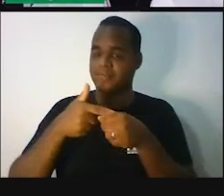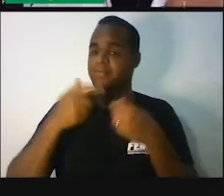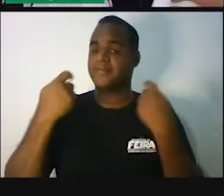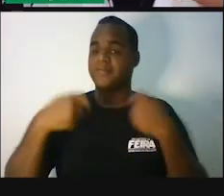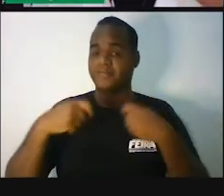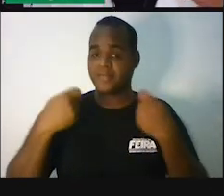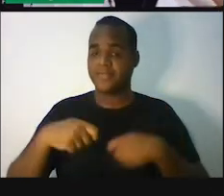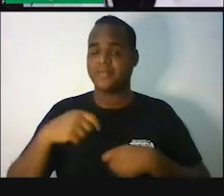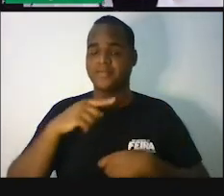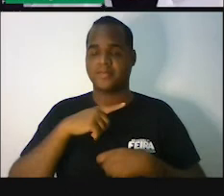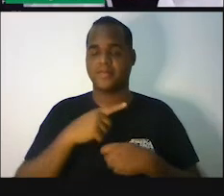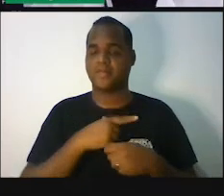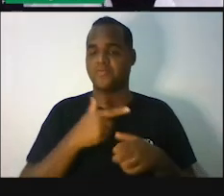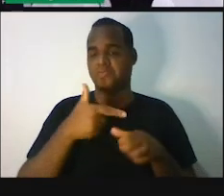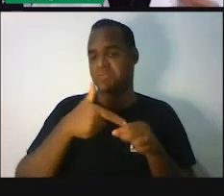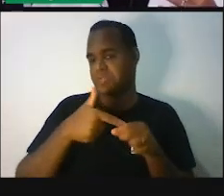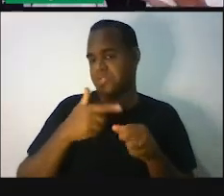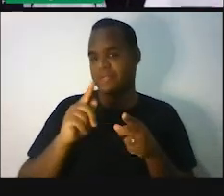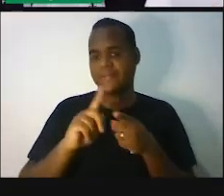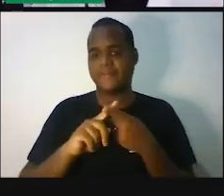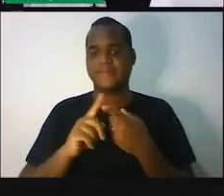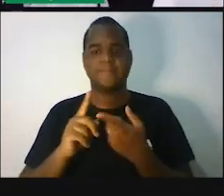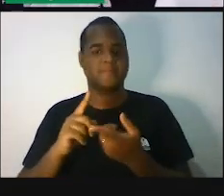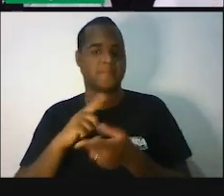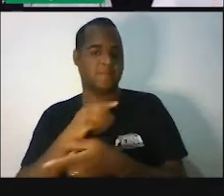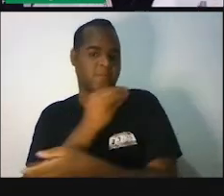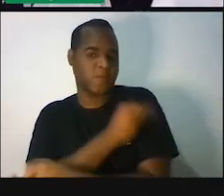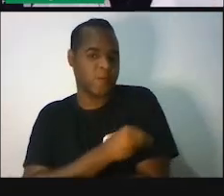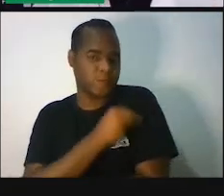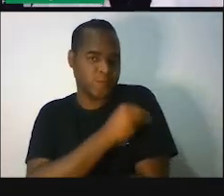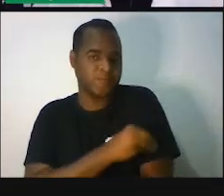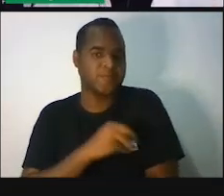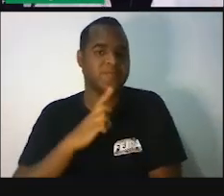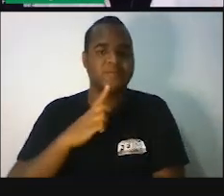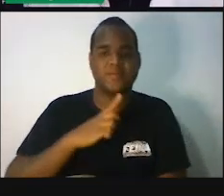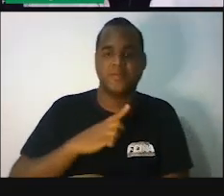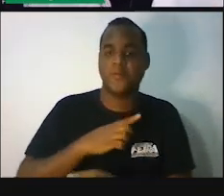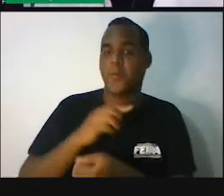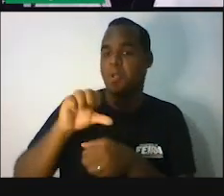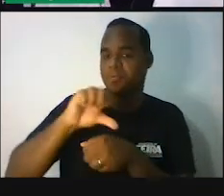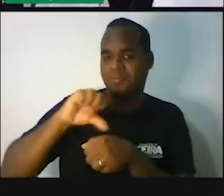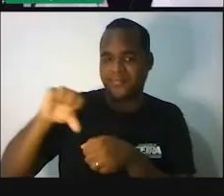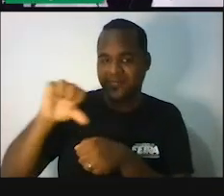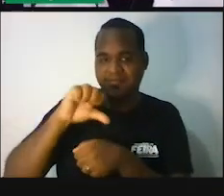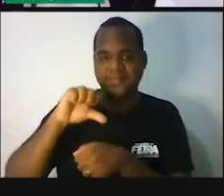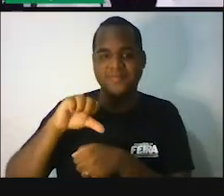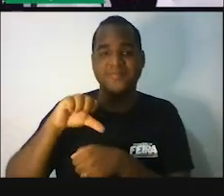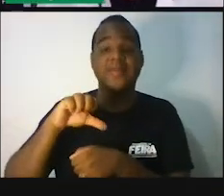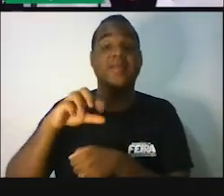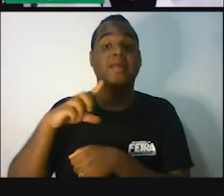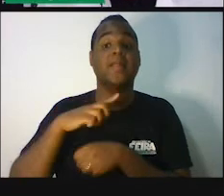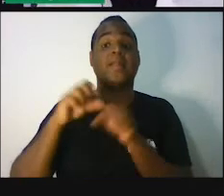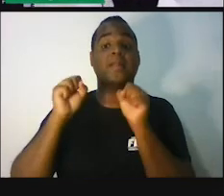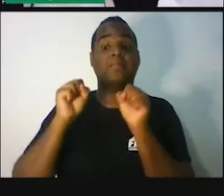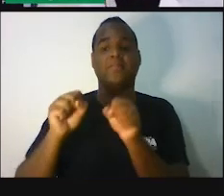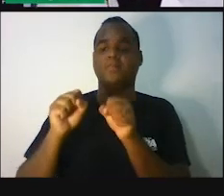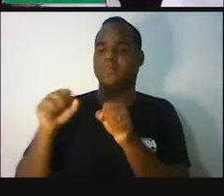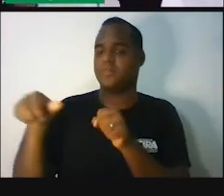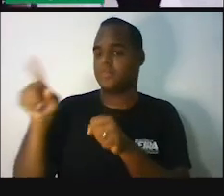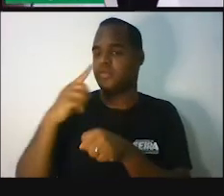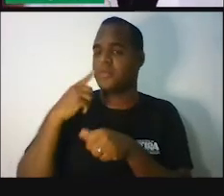dependa, ou de gasolina, ou de etanol, ou de óleo diesel? Qual é o impacto disso